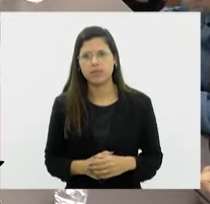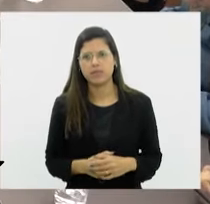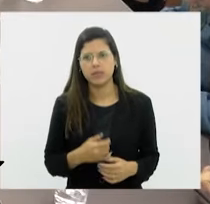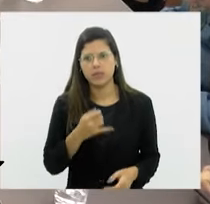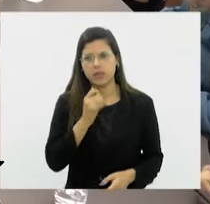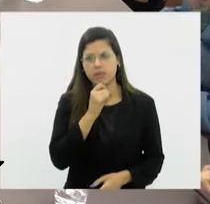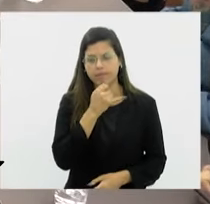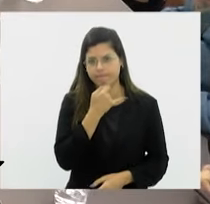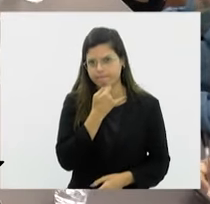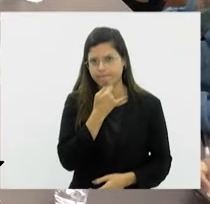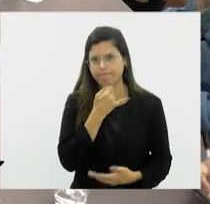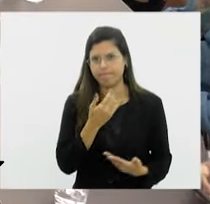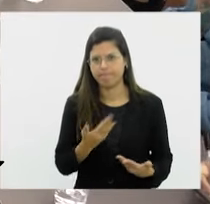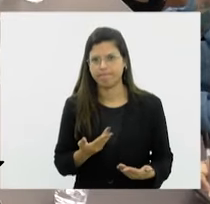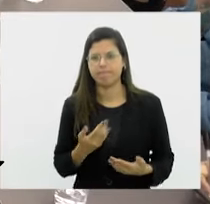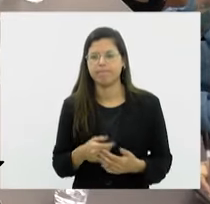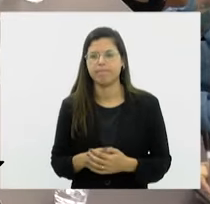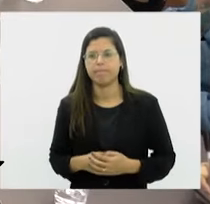Infelizmente,